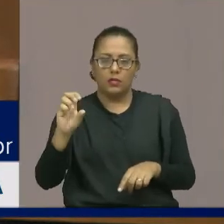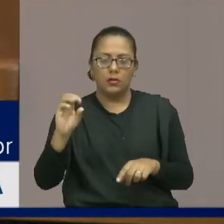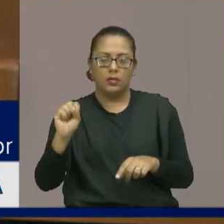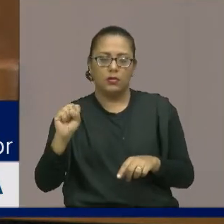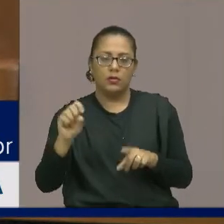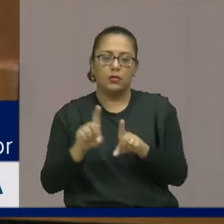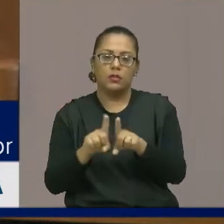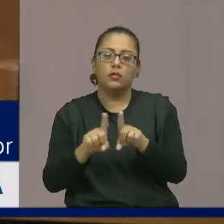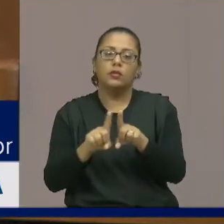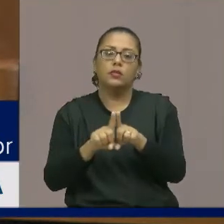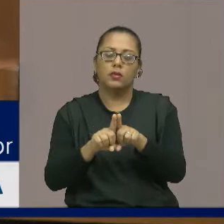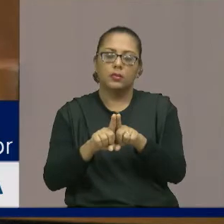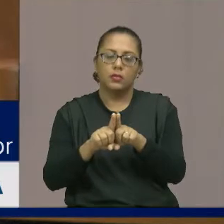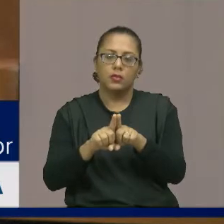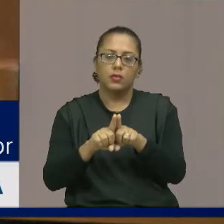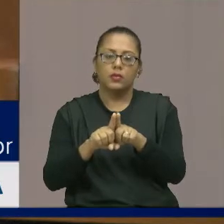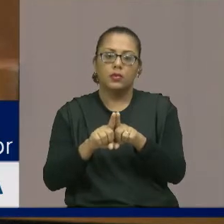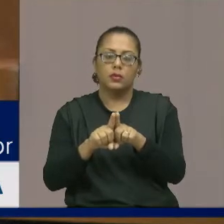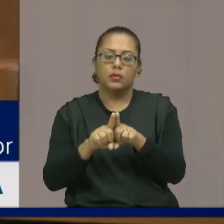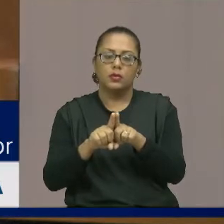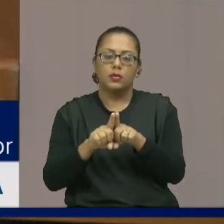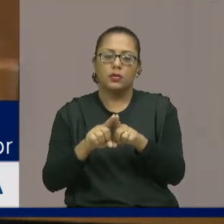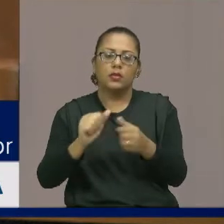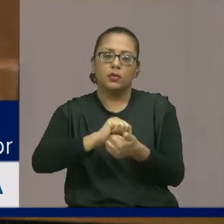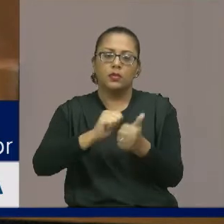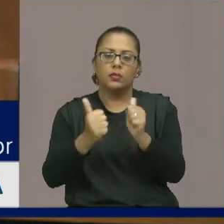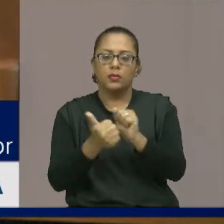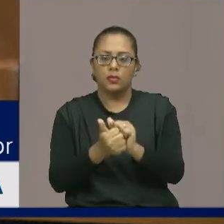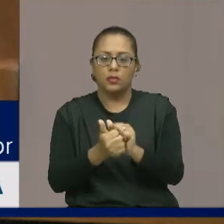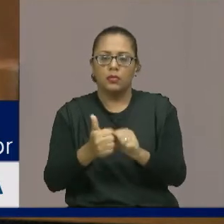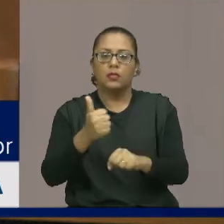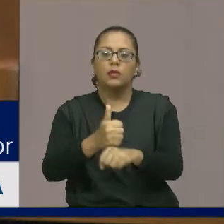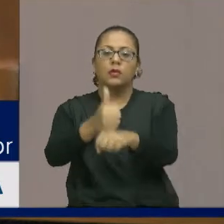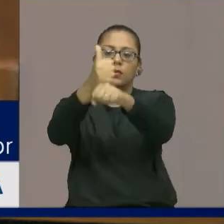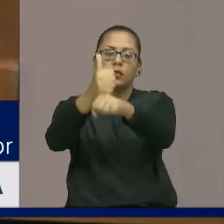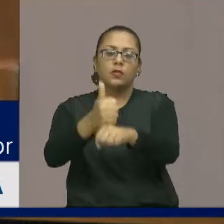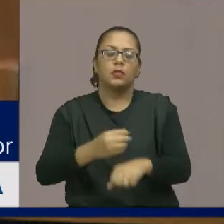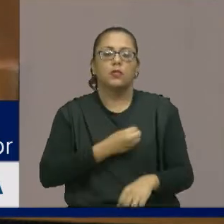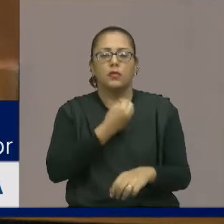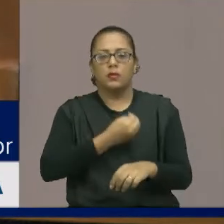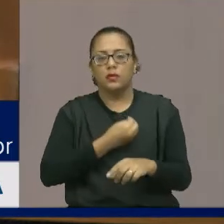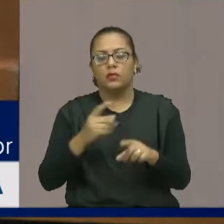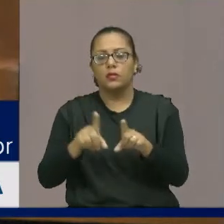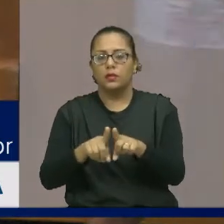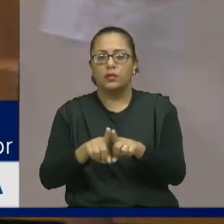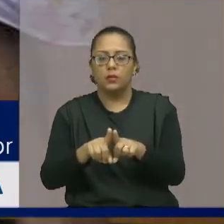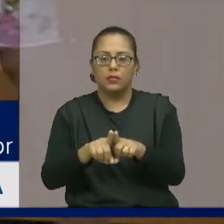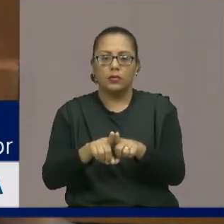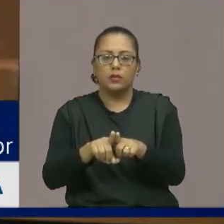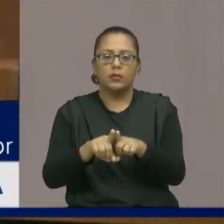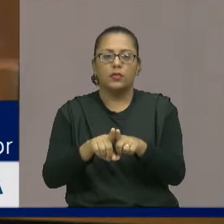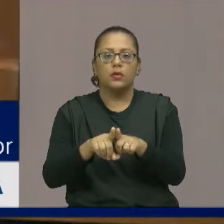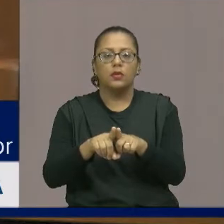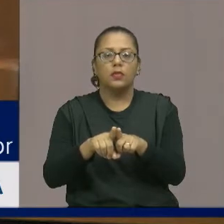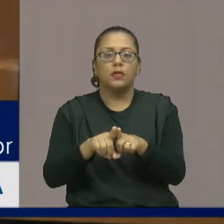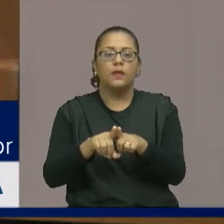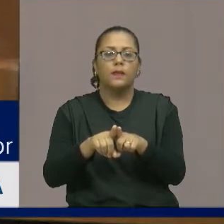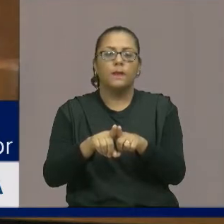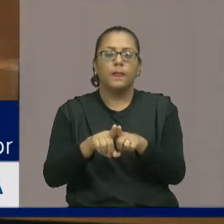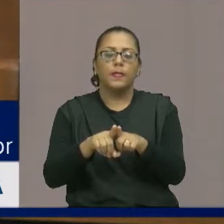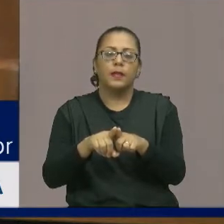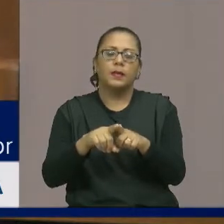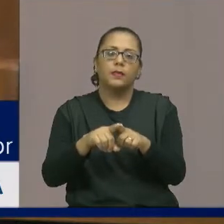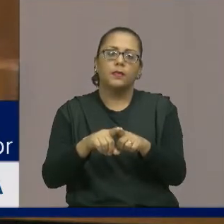Fundas, esporte qualidade de vida, nossa amiga Kátia Rieira, presidente do Panatro Clube, que nos